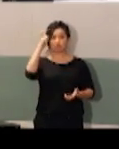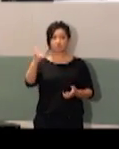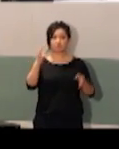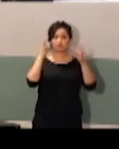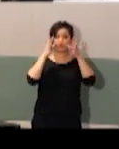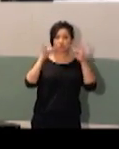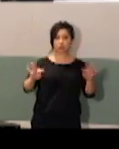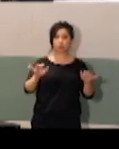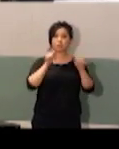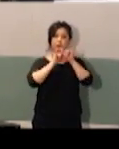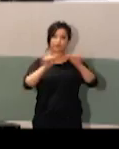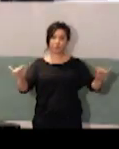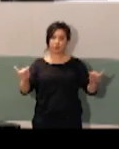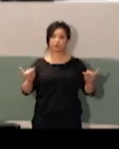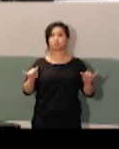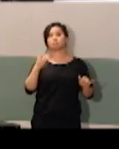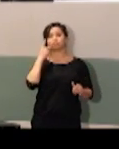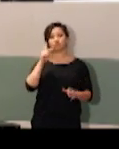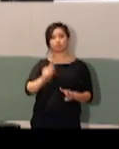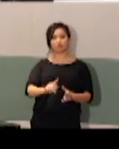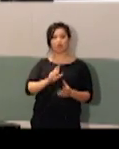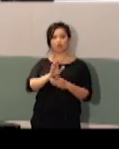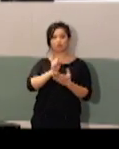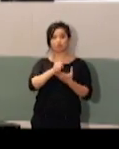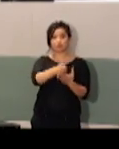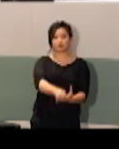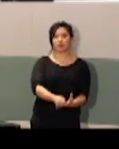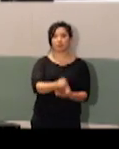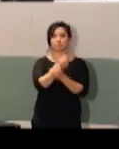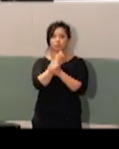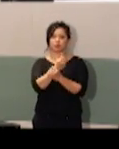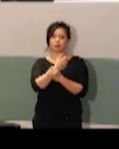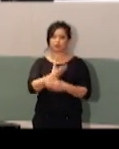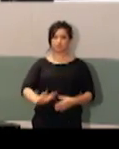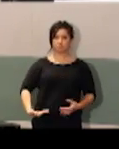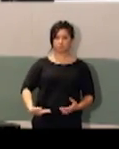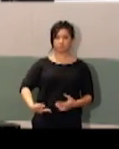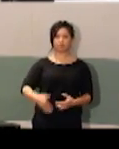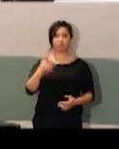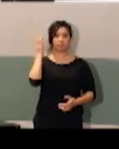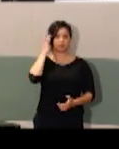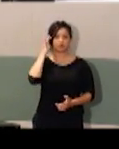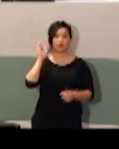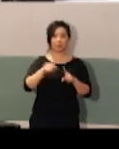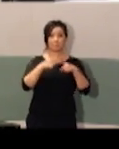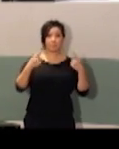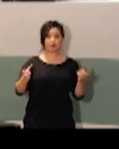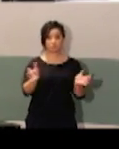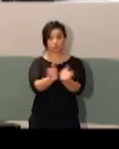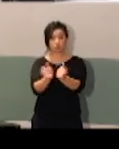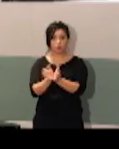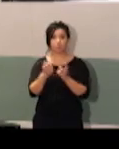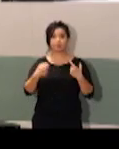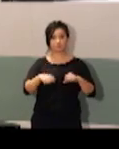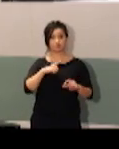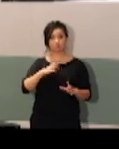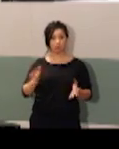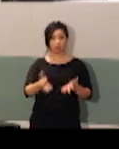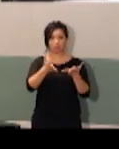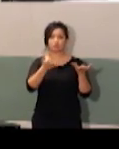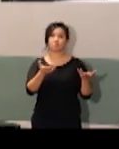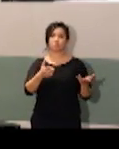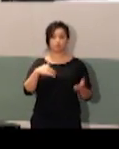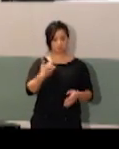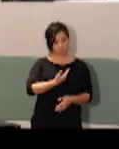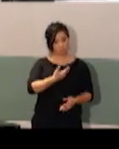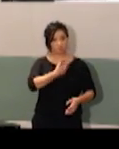formam o tripé da segurança pública moderna. Mas é importante que as categorias estejam motivadas. No nosso governo, o deputado distrital não